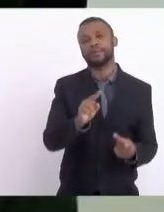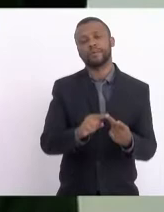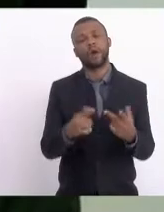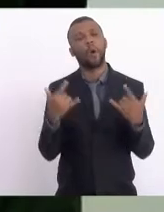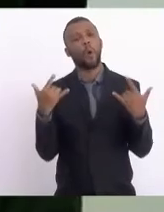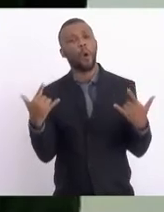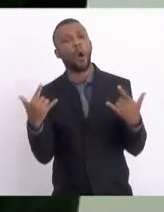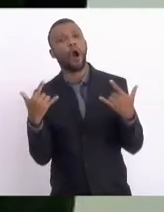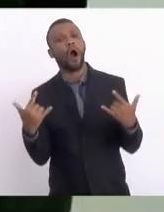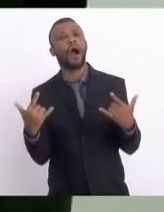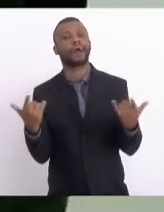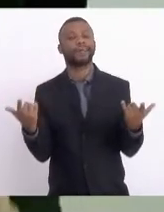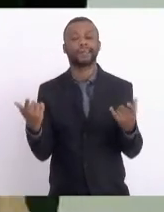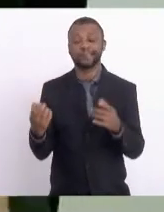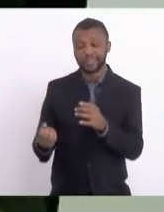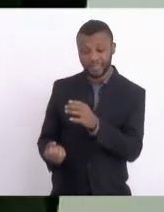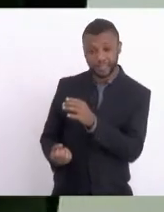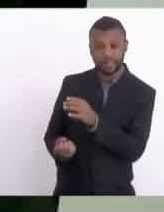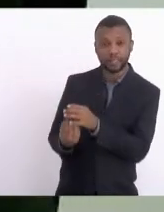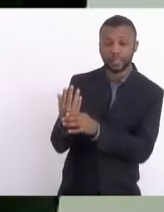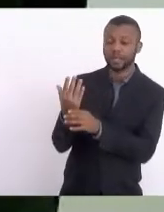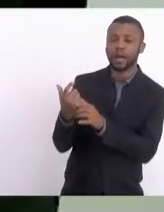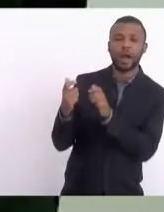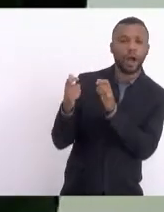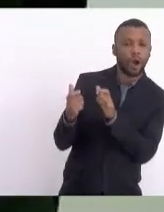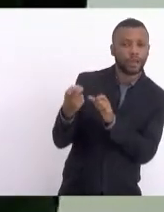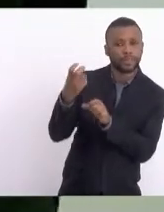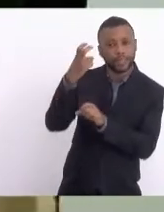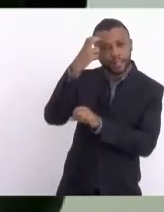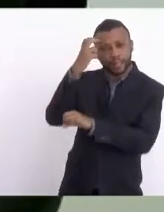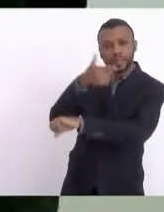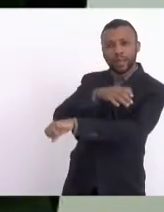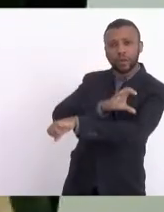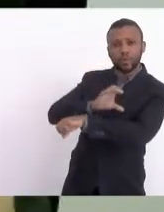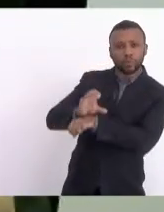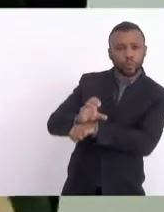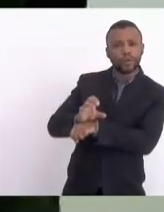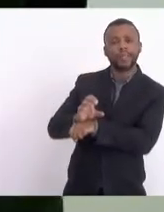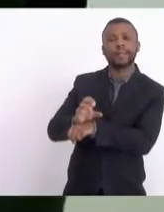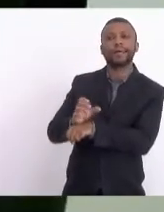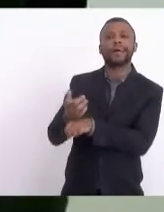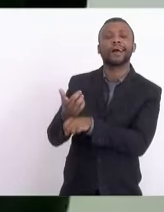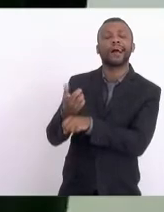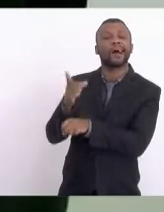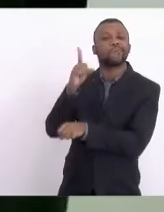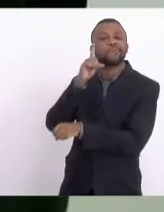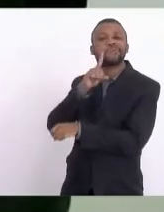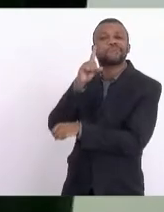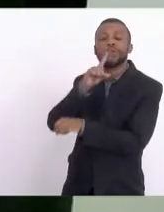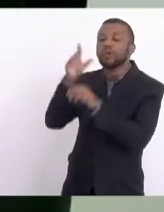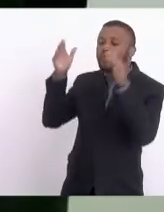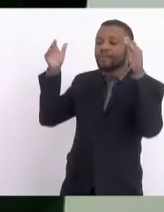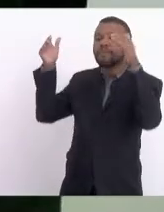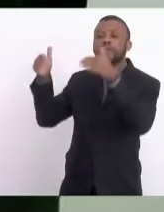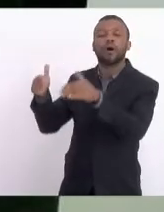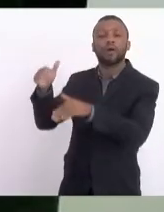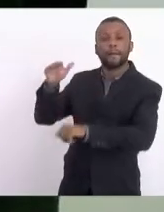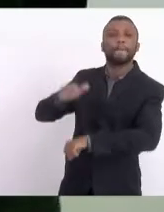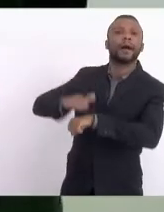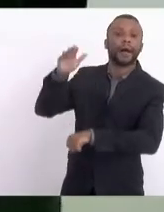se originam na cultura muito mais americano.